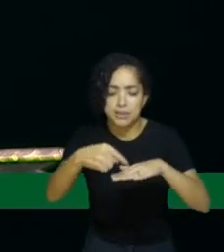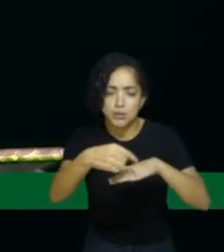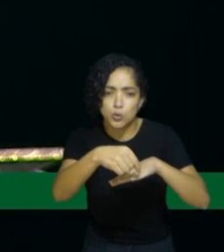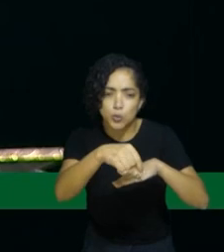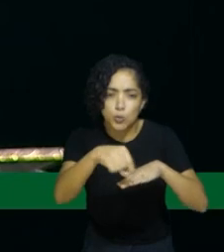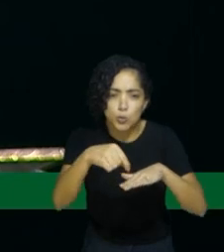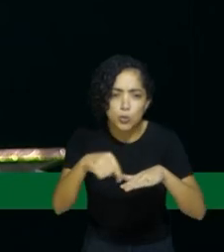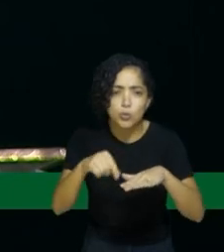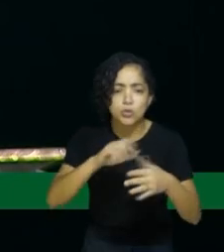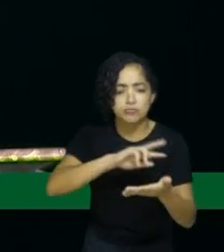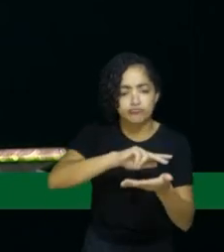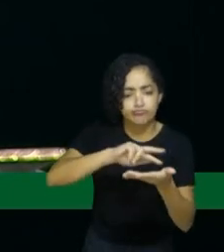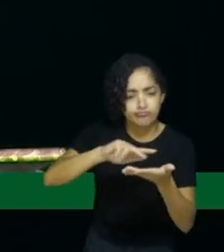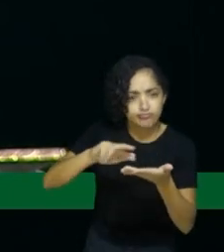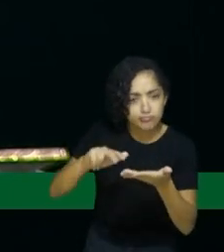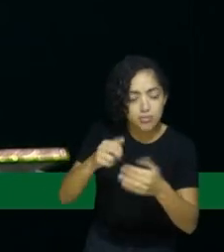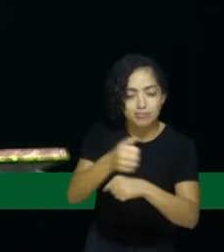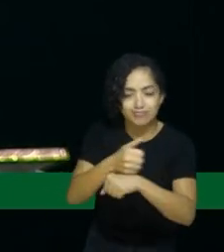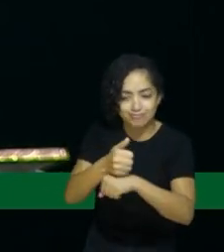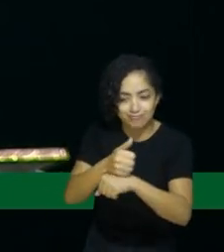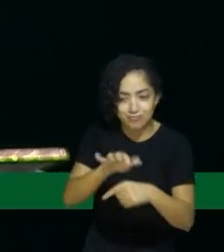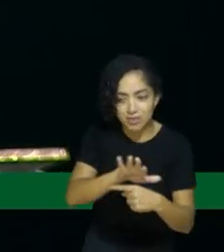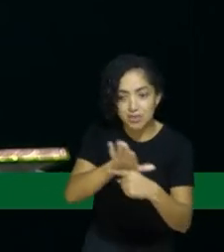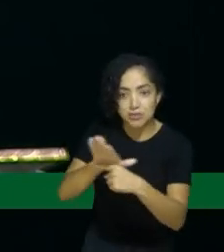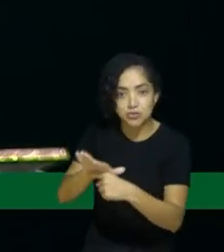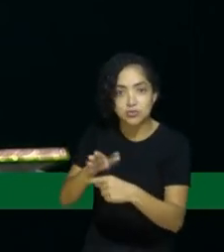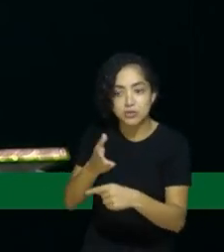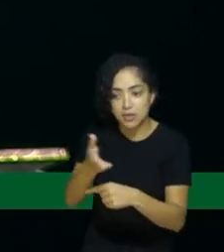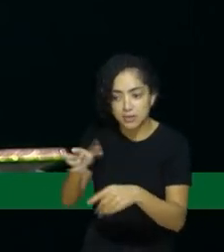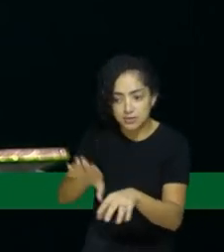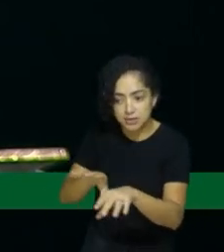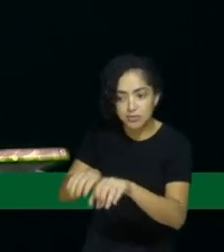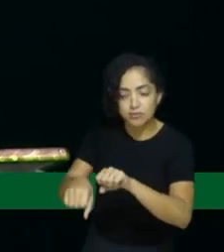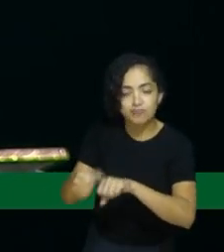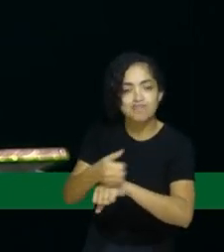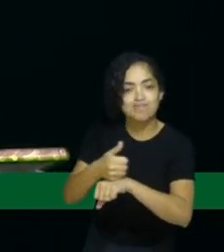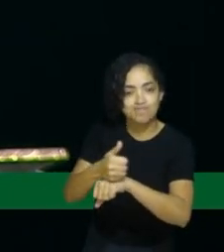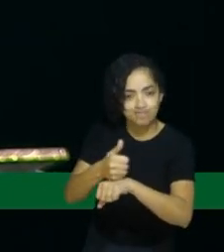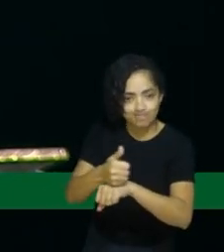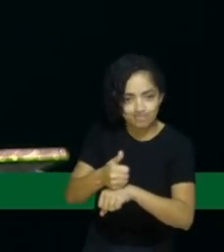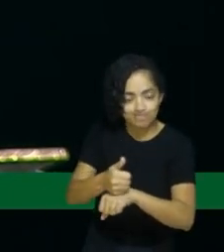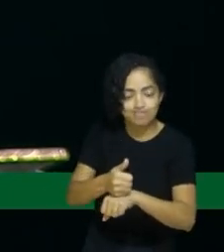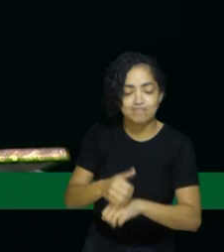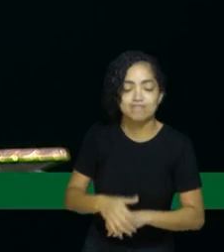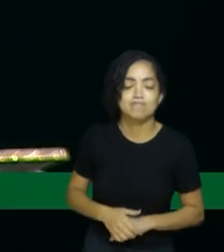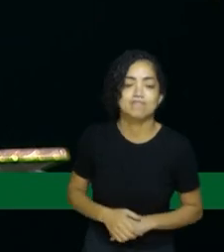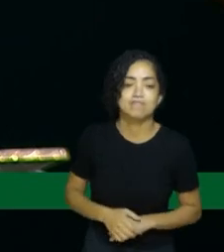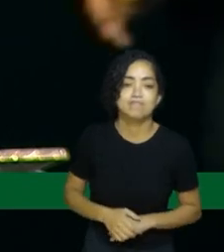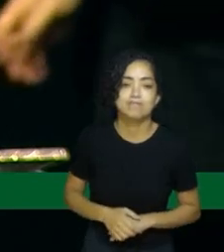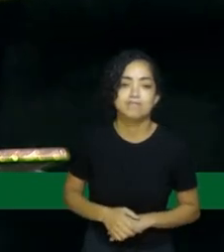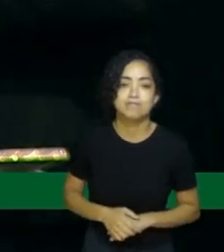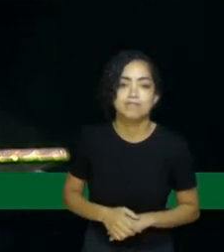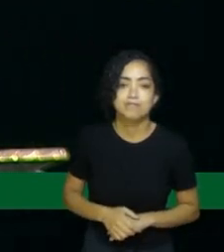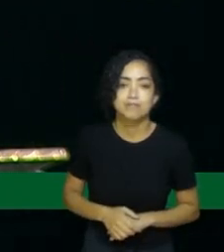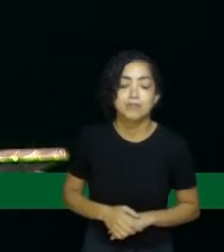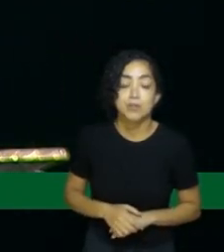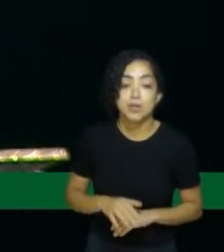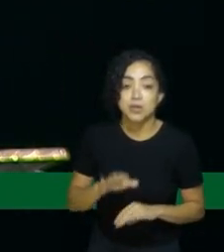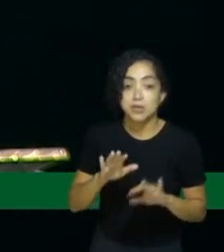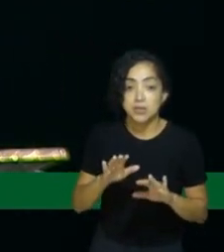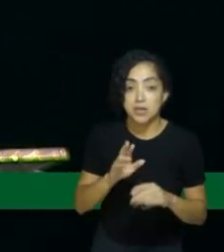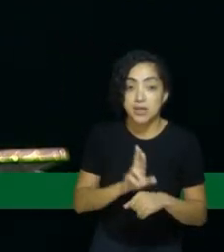quer ajudar essa turma a se profissionalizar cada vez mais seguiremos então firmes e fortes não apenas